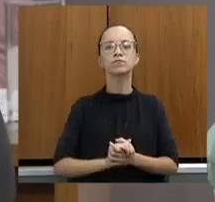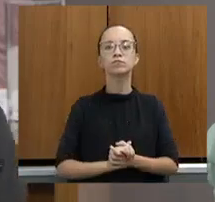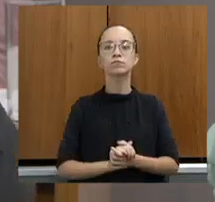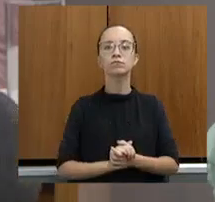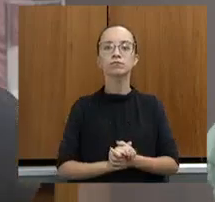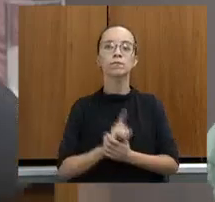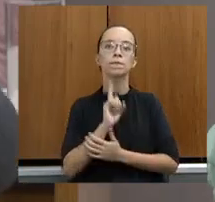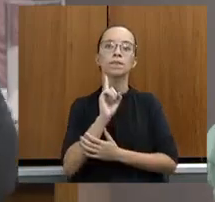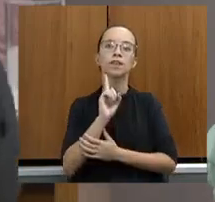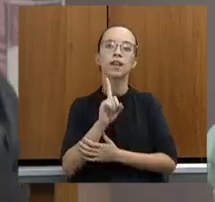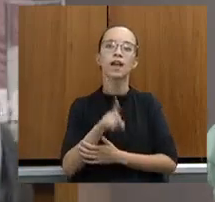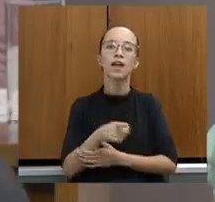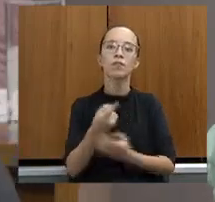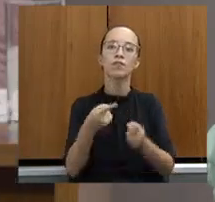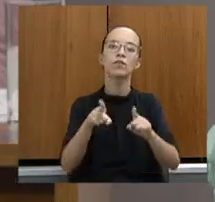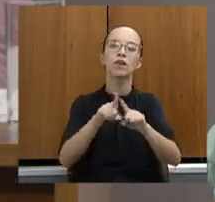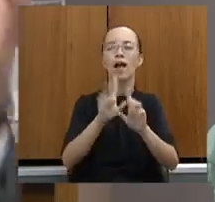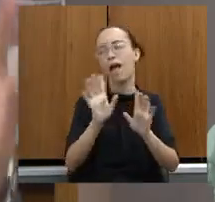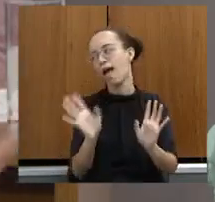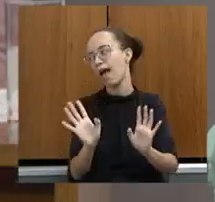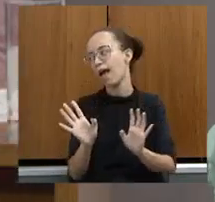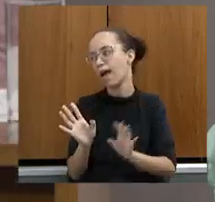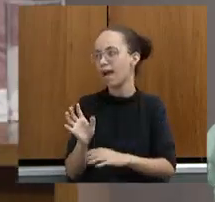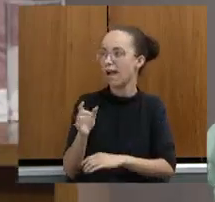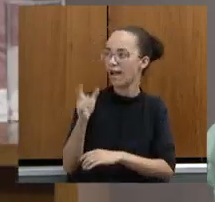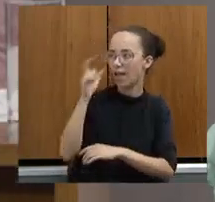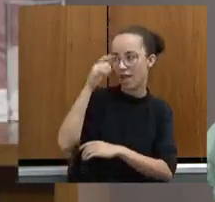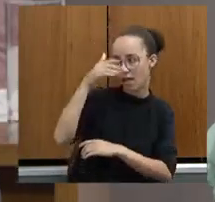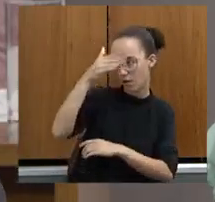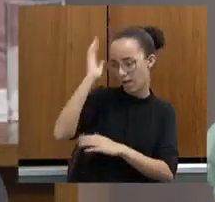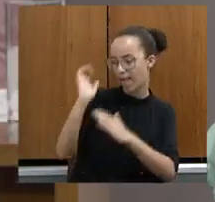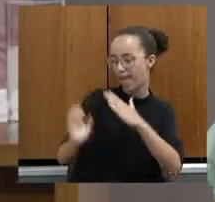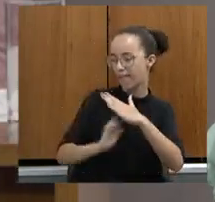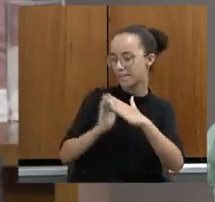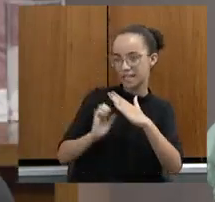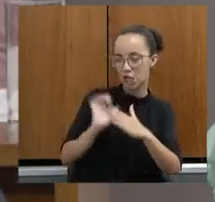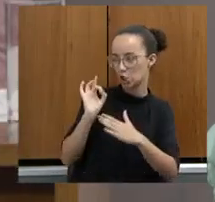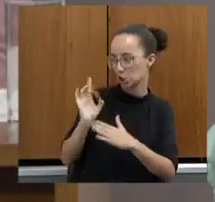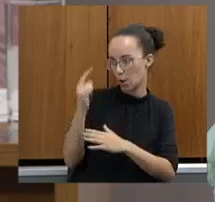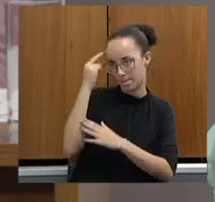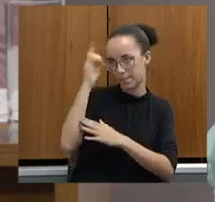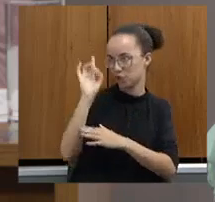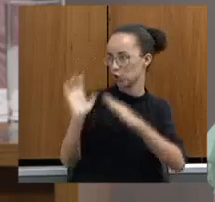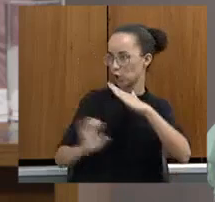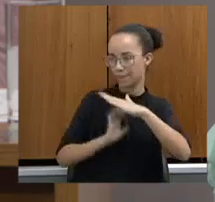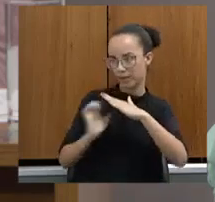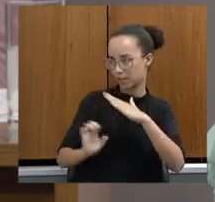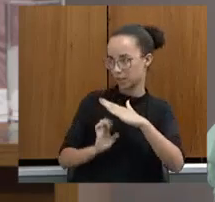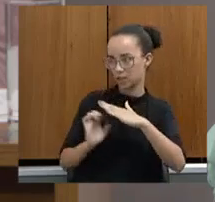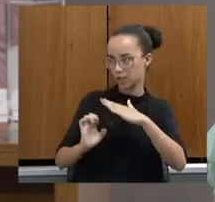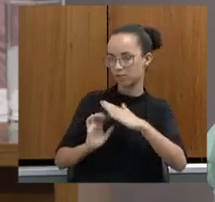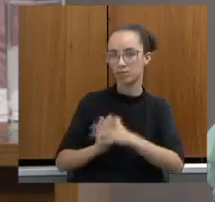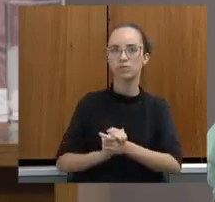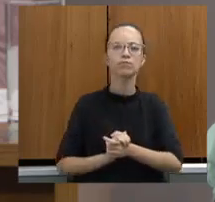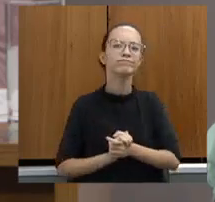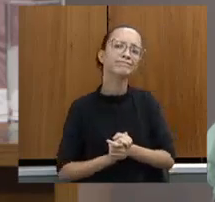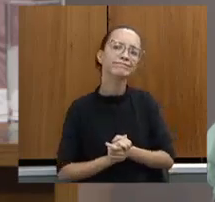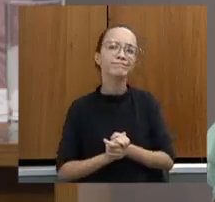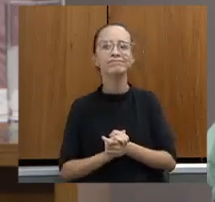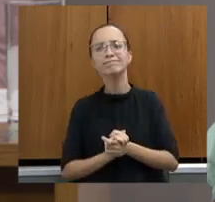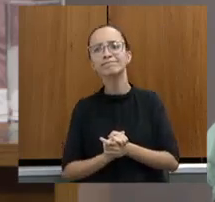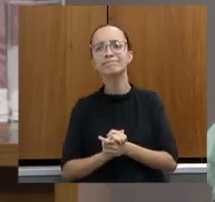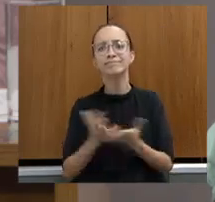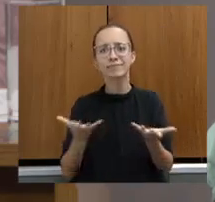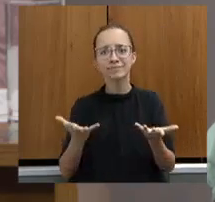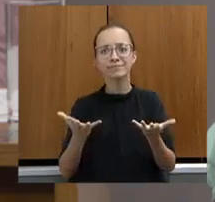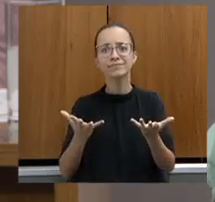é muitas vezes vinculado Ah é um governo de empresários é um governo de empresário que pensa como empresa é caminhando por essa